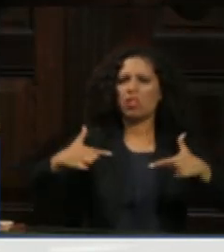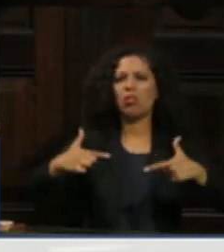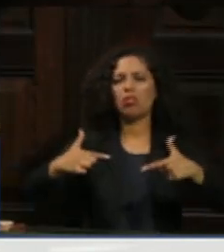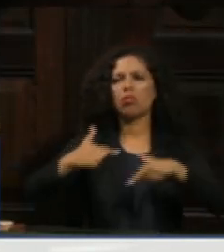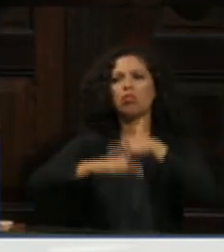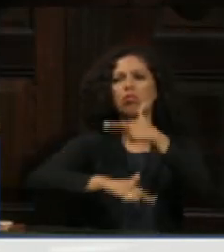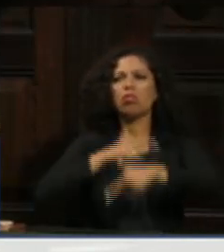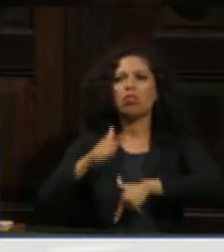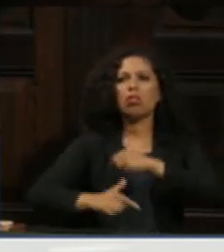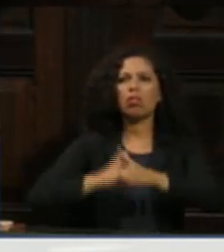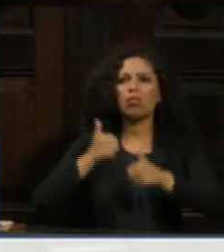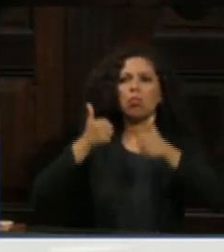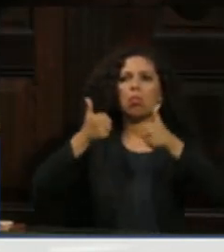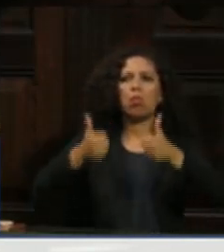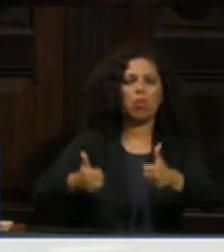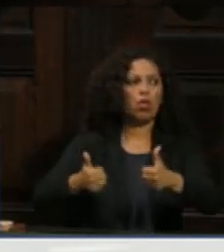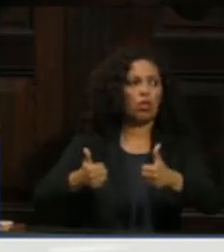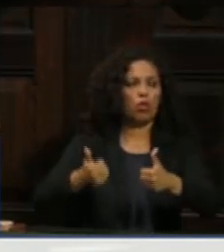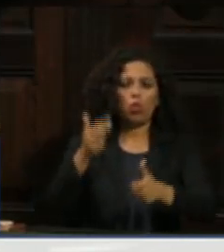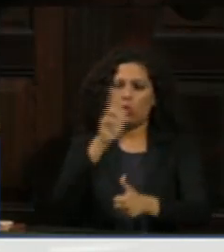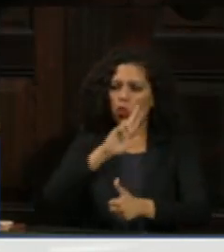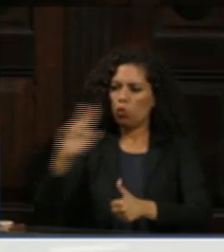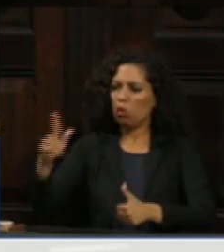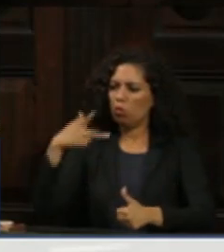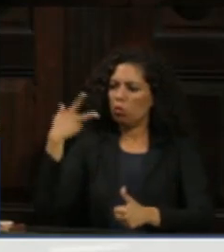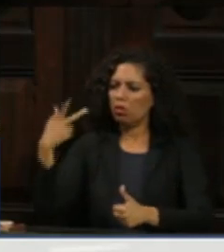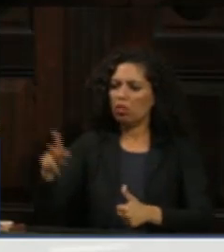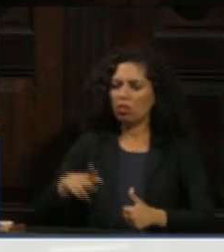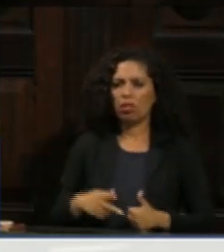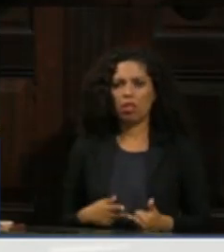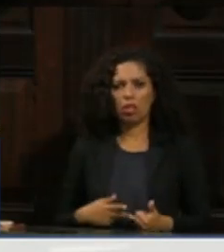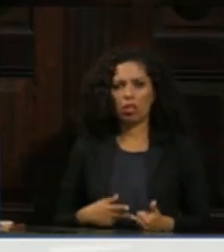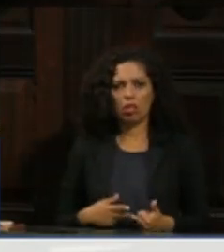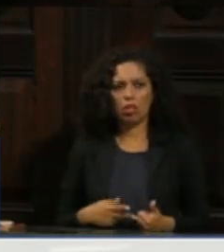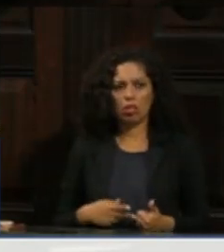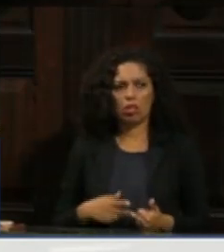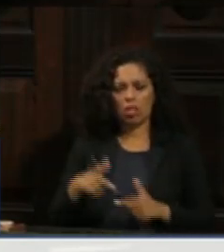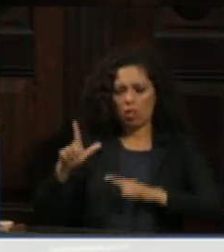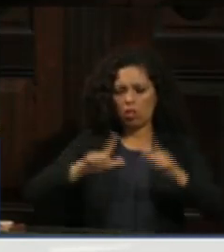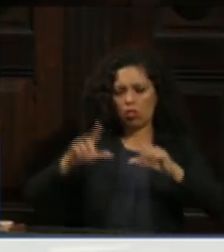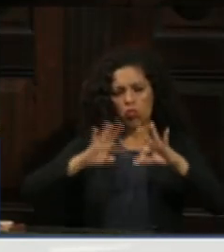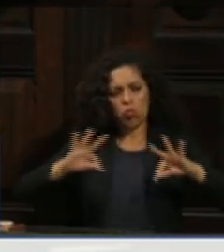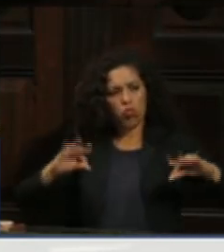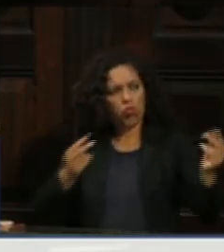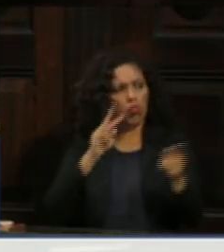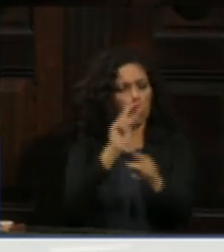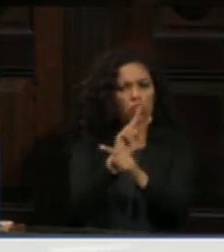sei que o Poder Judiciário vem sendo provocado, vem sendo procurado, mas gostou.